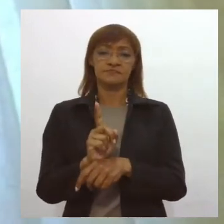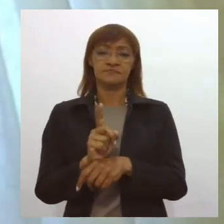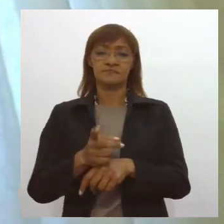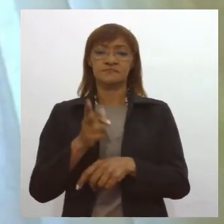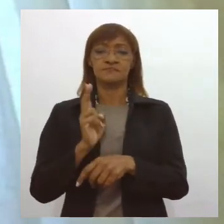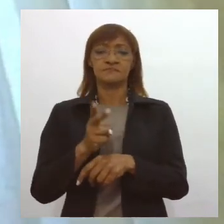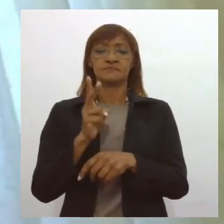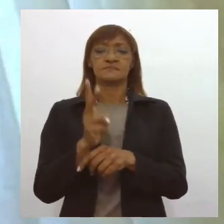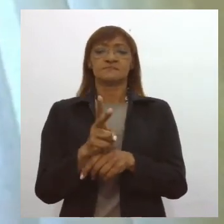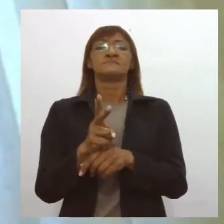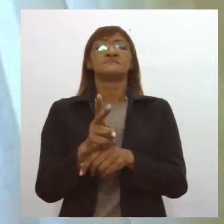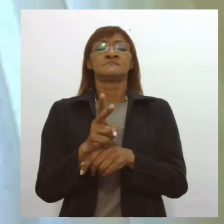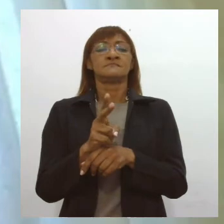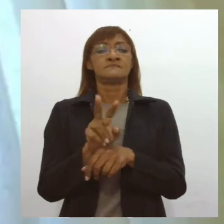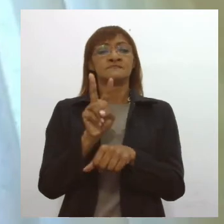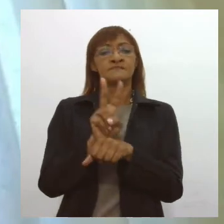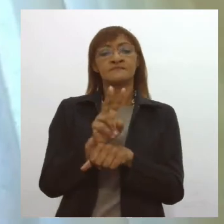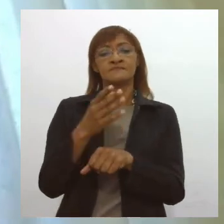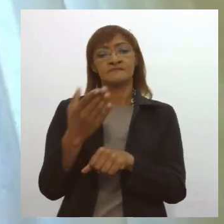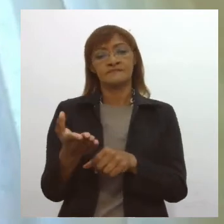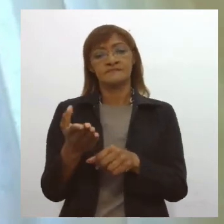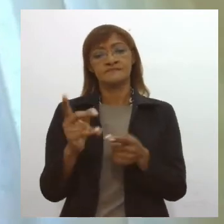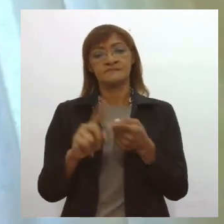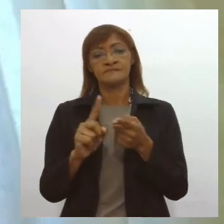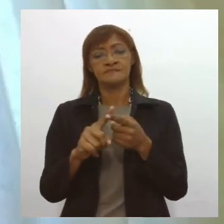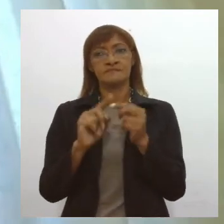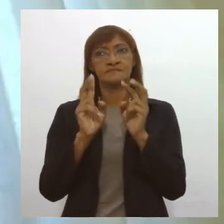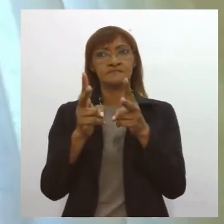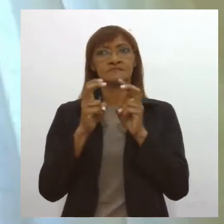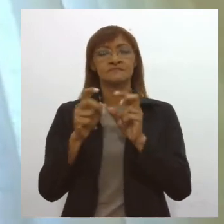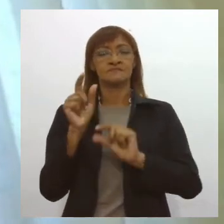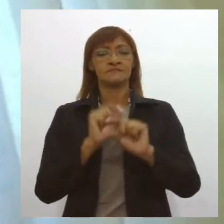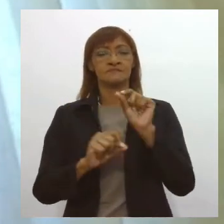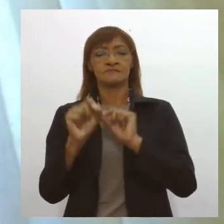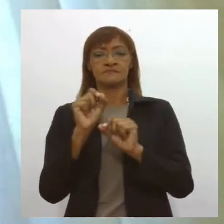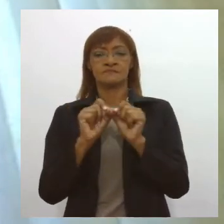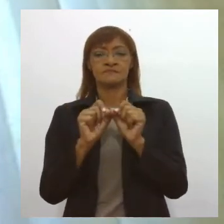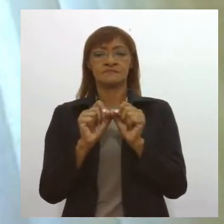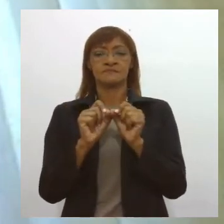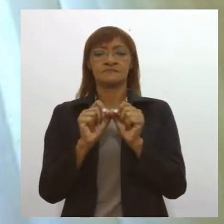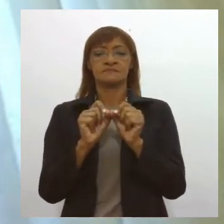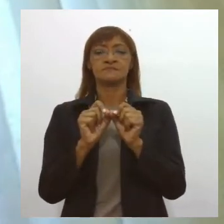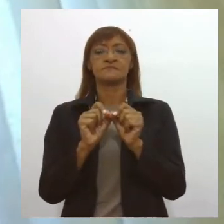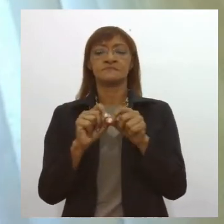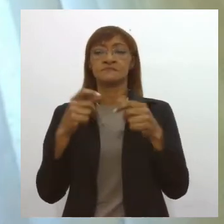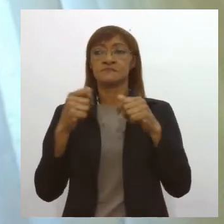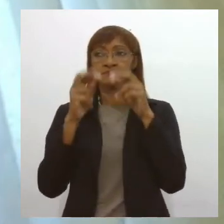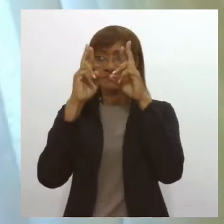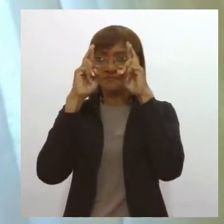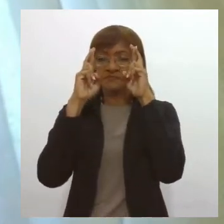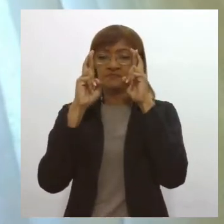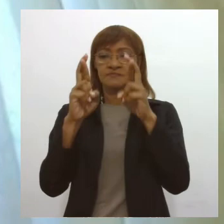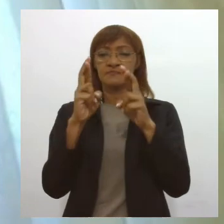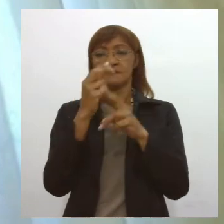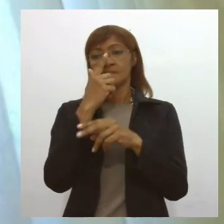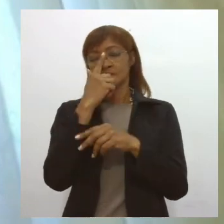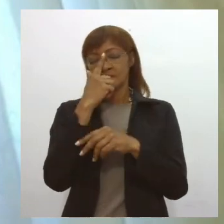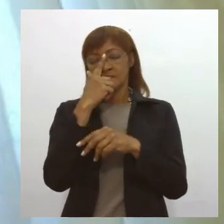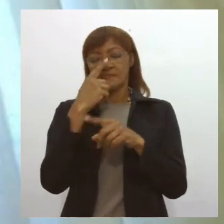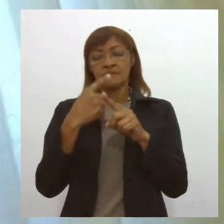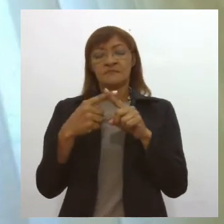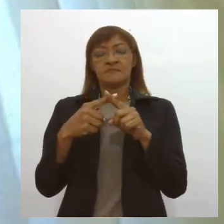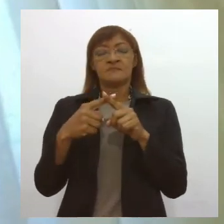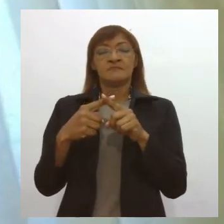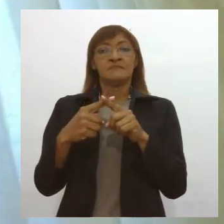de pré-natal. A única observância e a única coisa que a gente teve que respeitar, até pelos órgãos federais